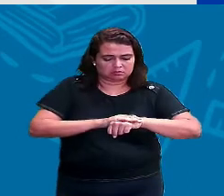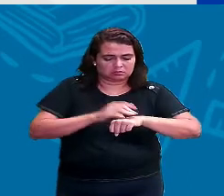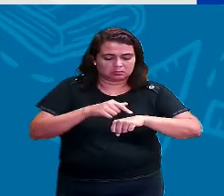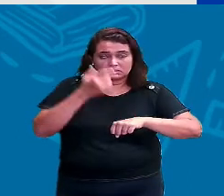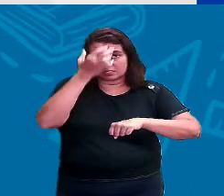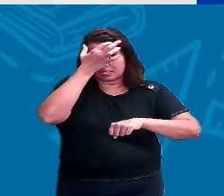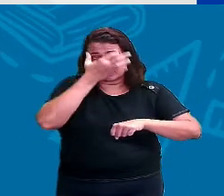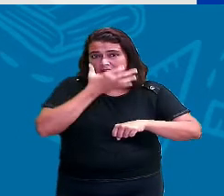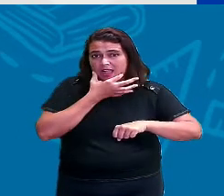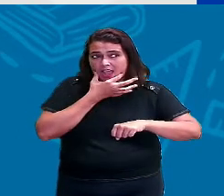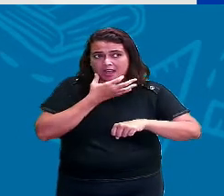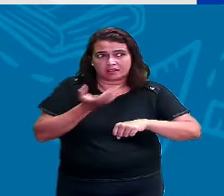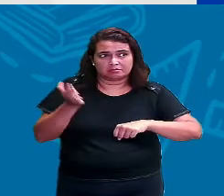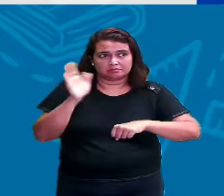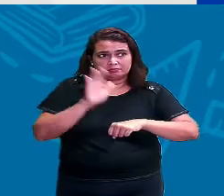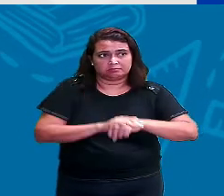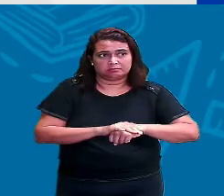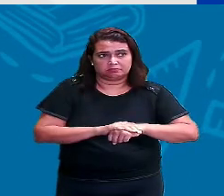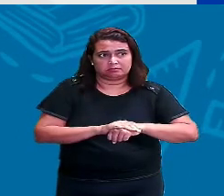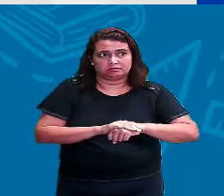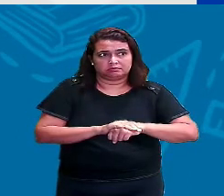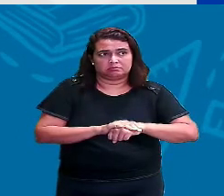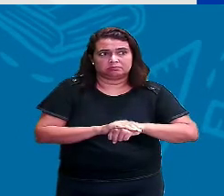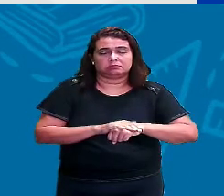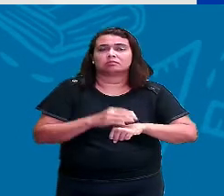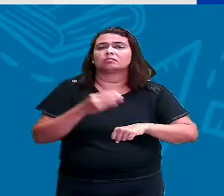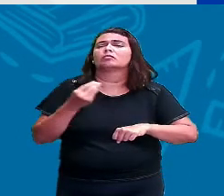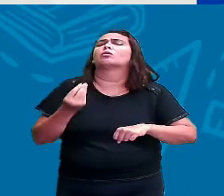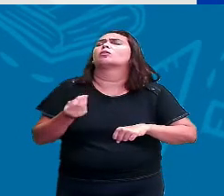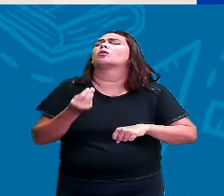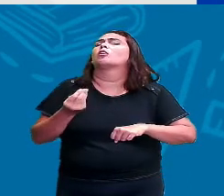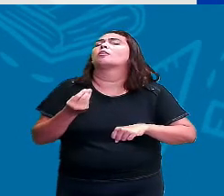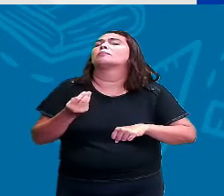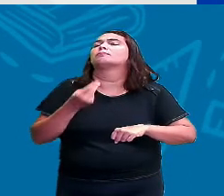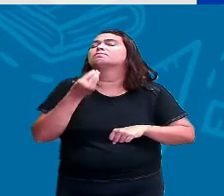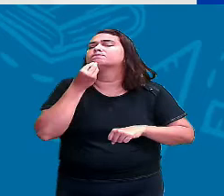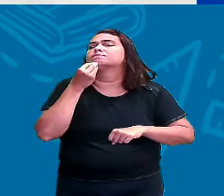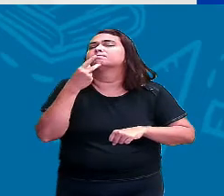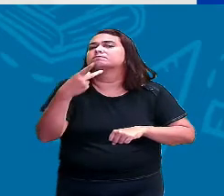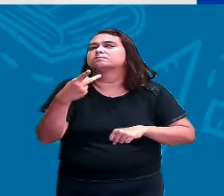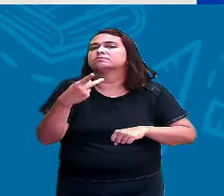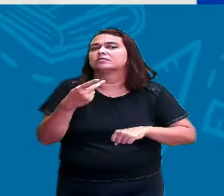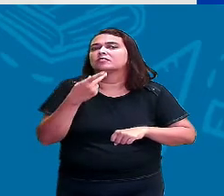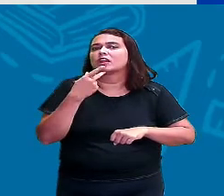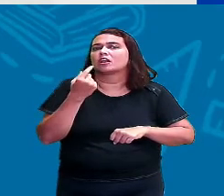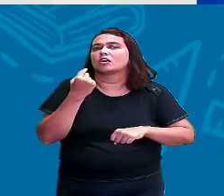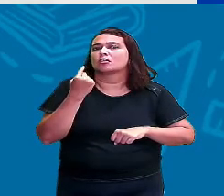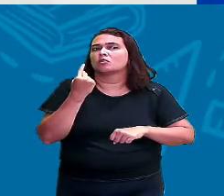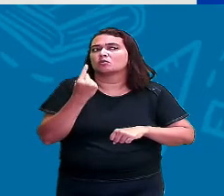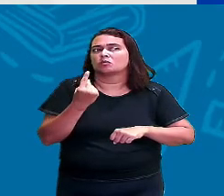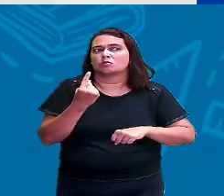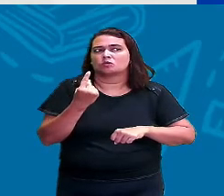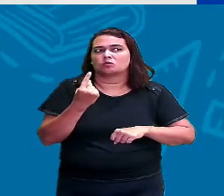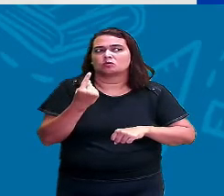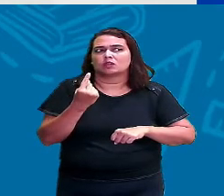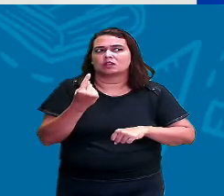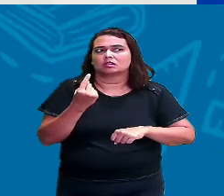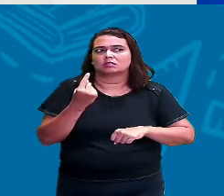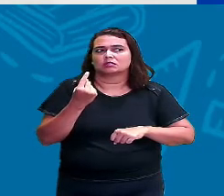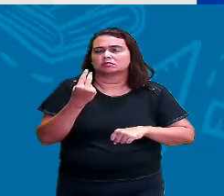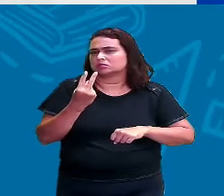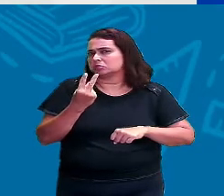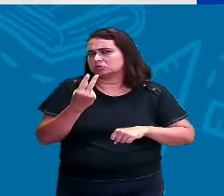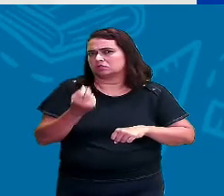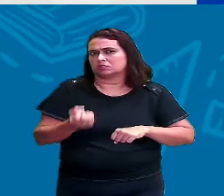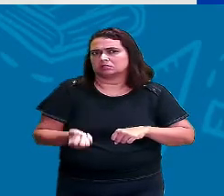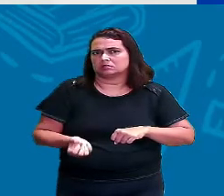jogo ela, vai dar cara. Mas ele não falou só uma moeda, ele falou duas. Eu